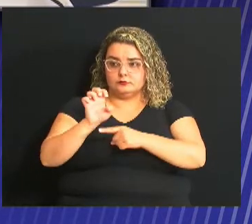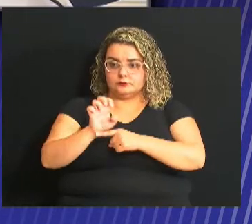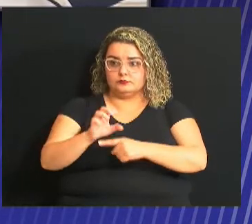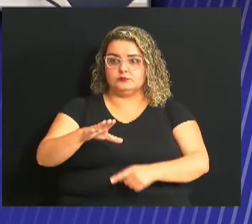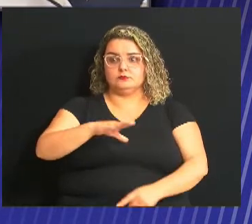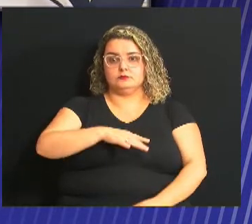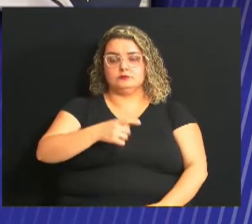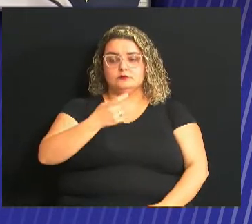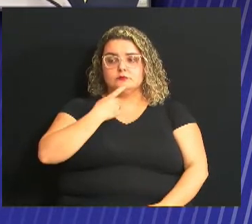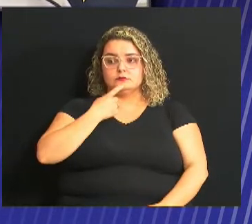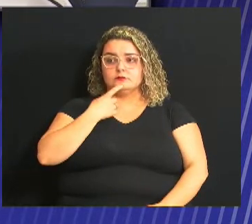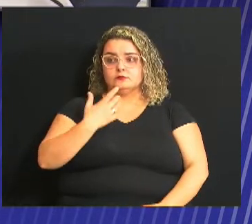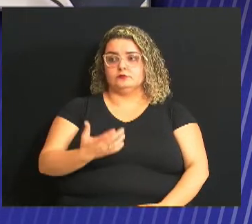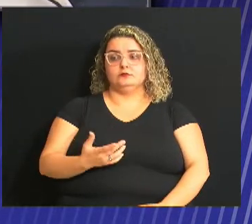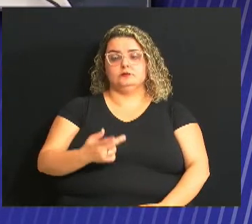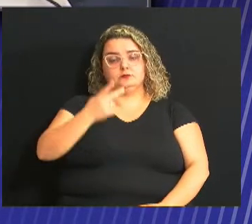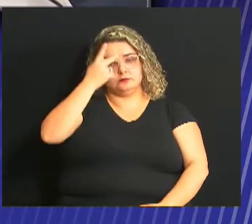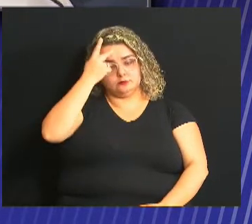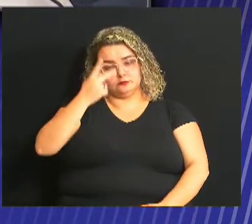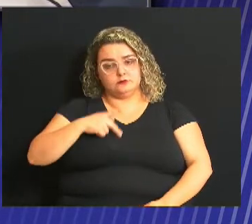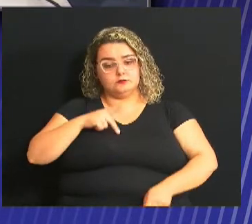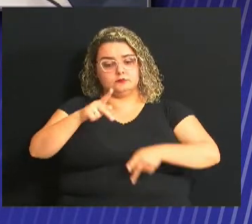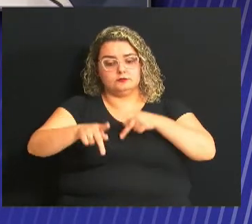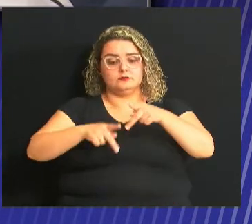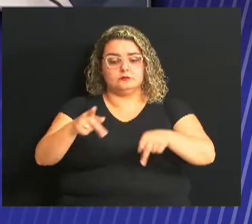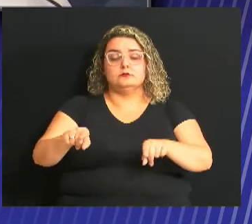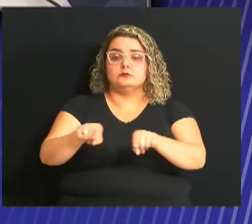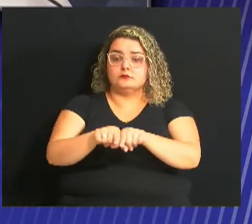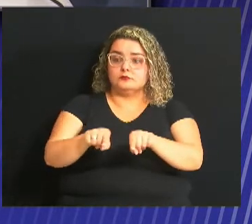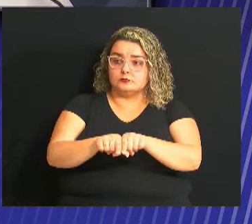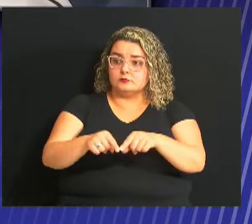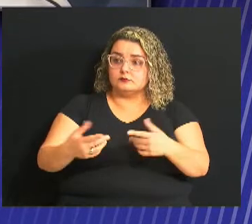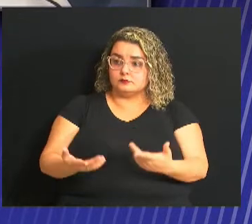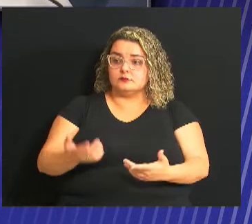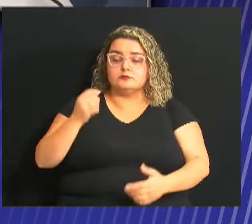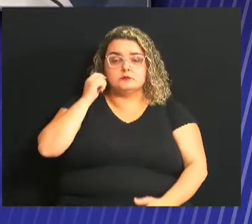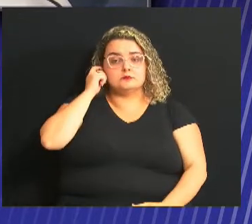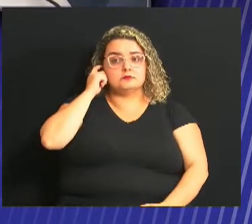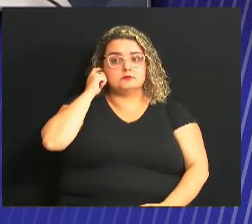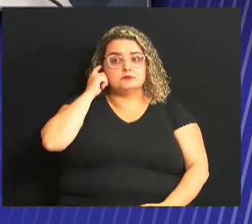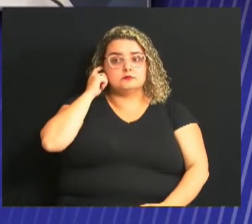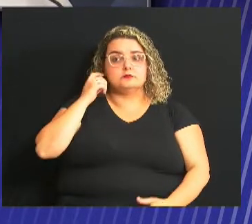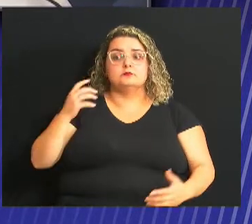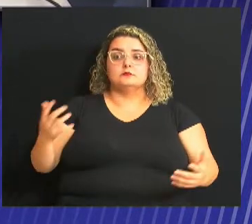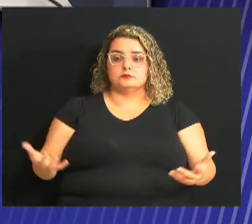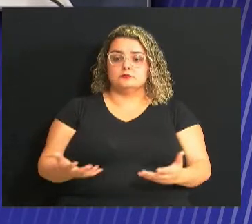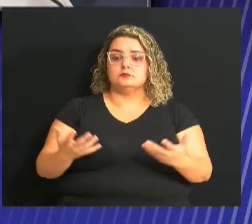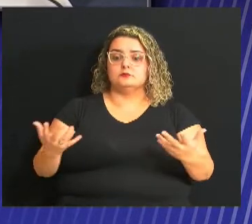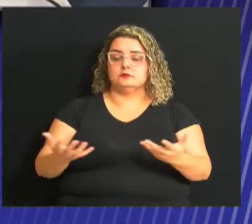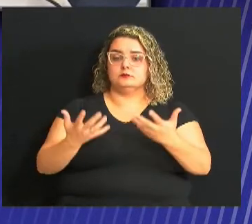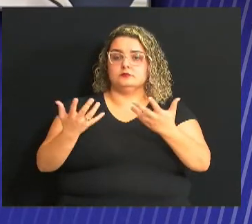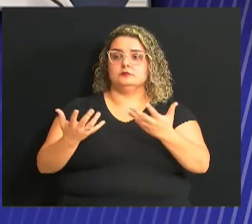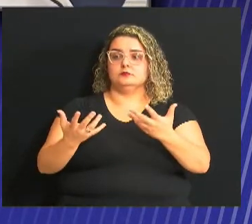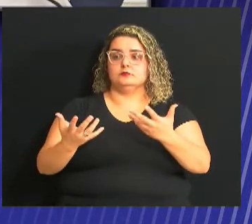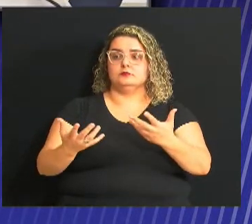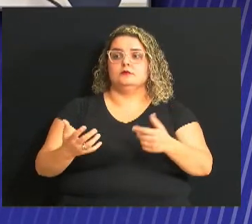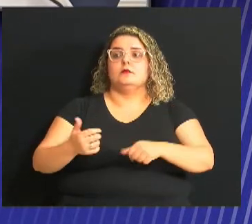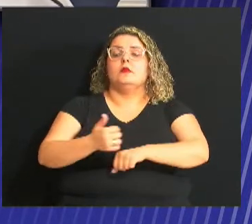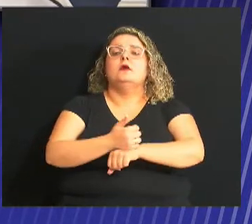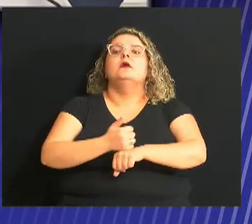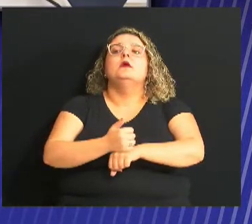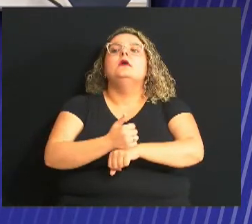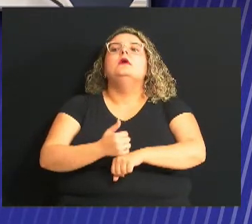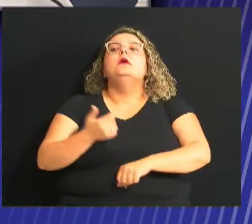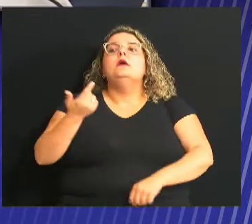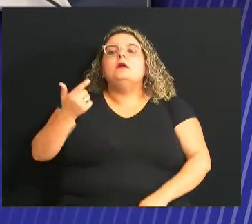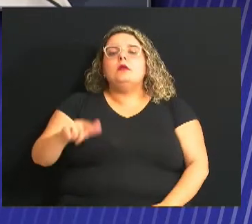município, em prol da população, mas também serve para que estimule esses mesmos profissionais para que eles